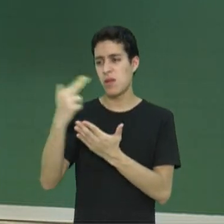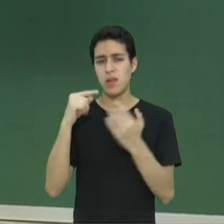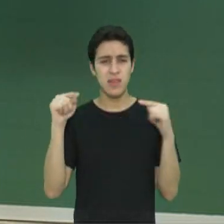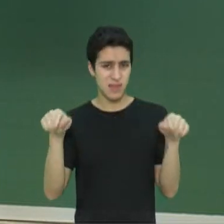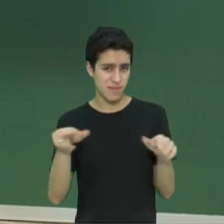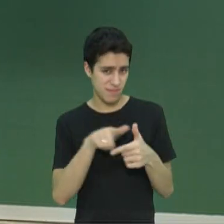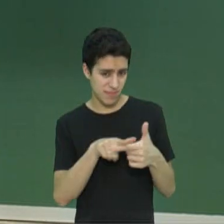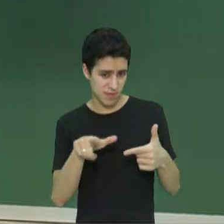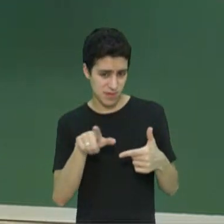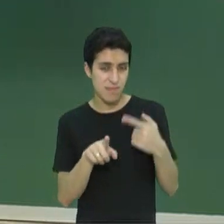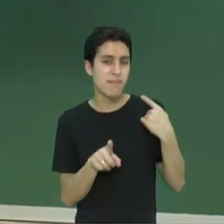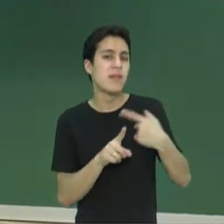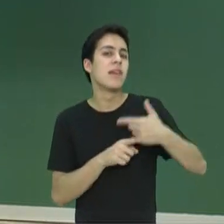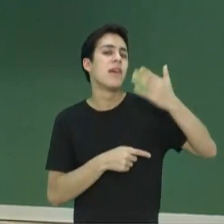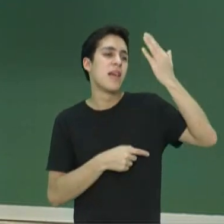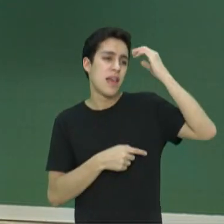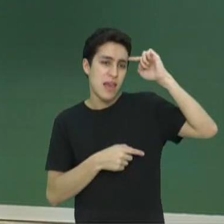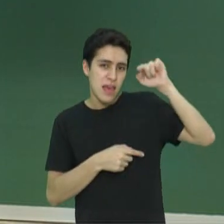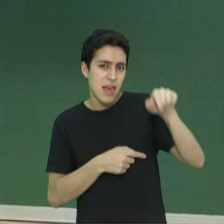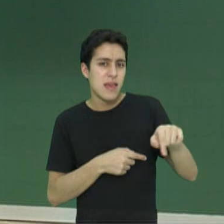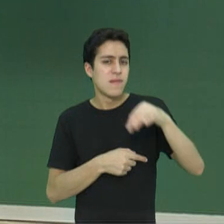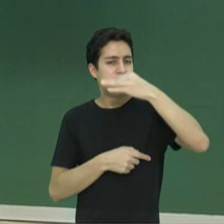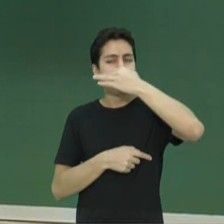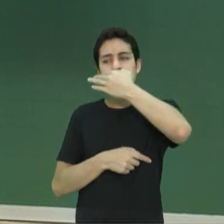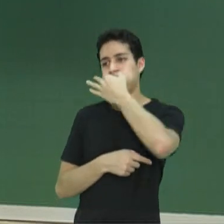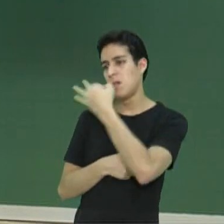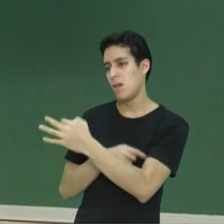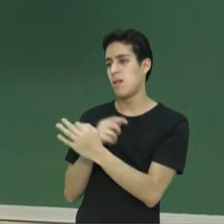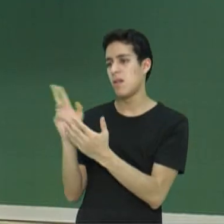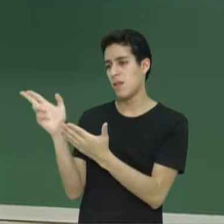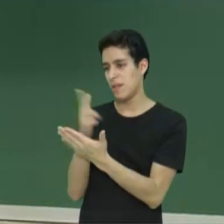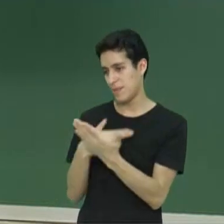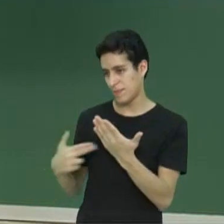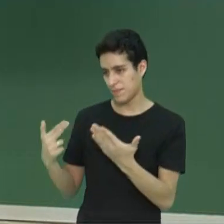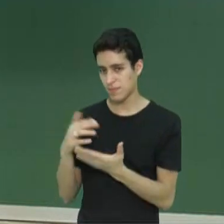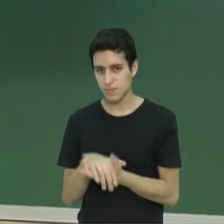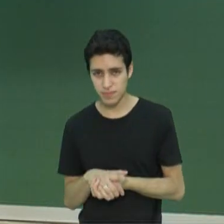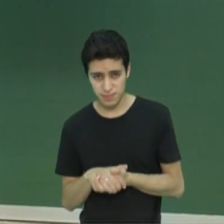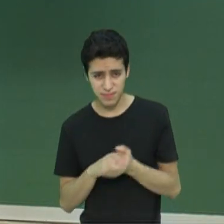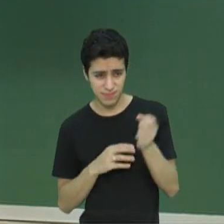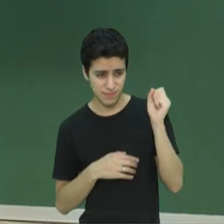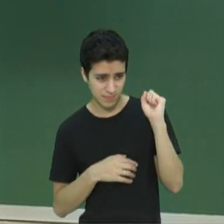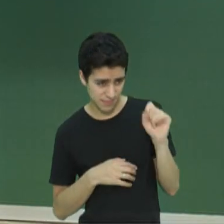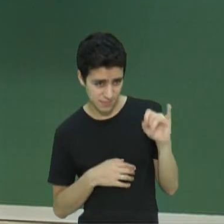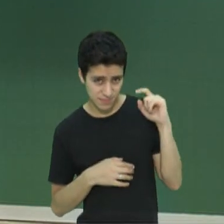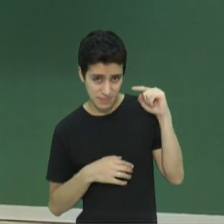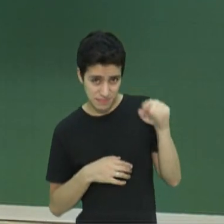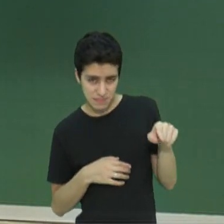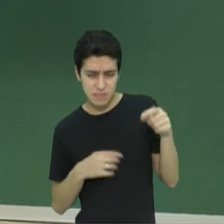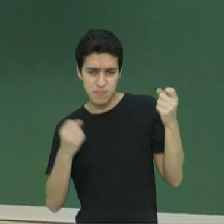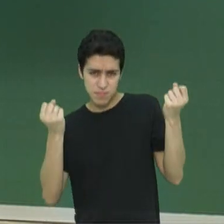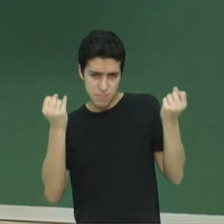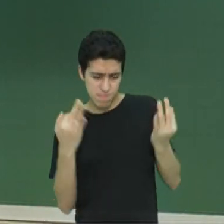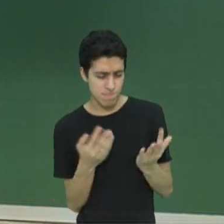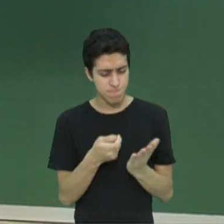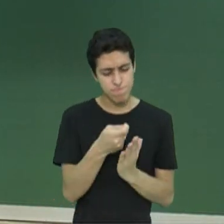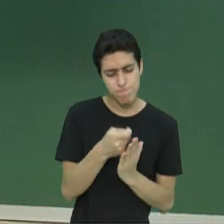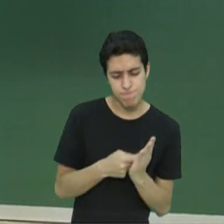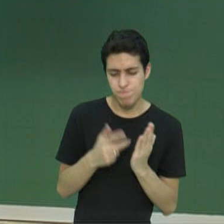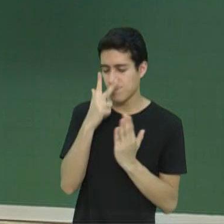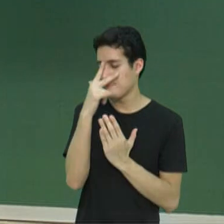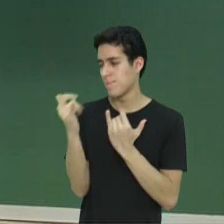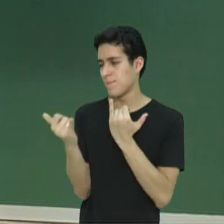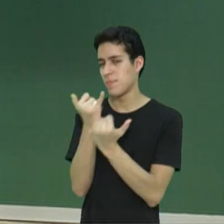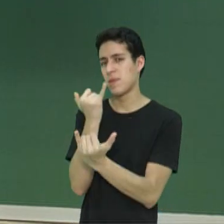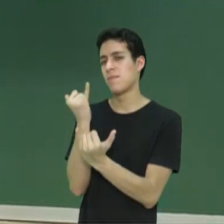problema, porque sabemos que o Platão é crítico da arte. Então, se ele está dizendo que a escrita é como a pintura,